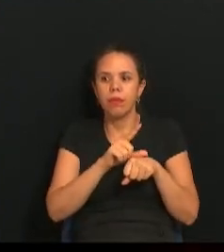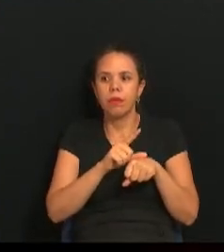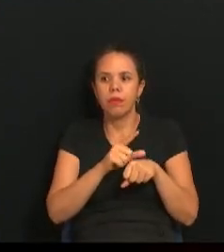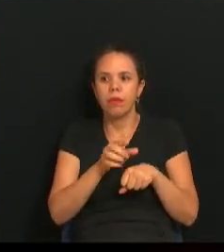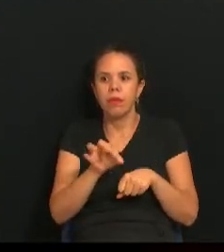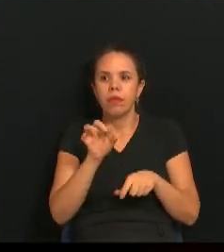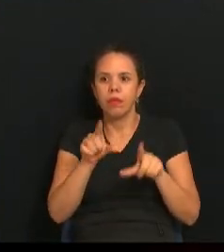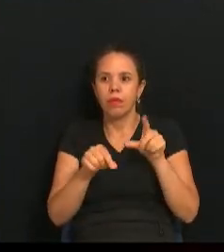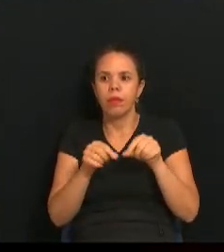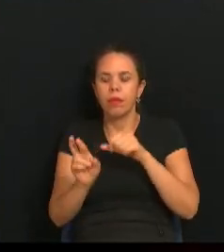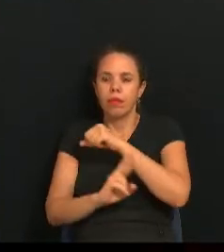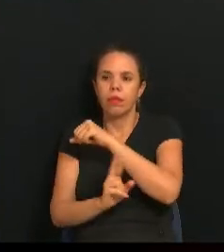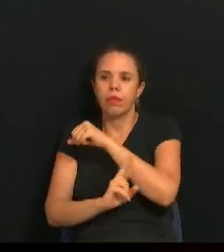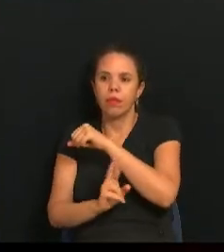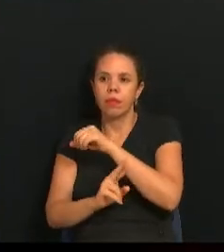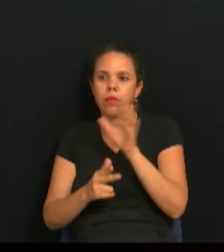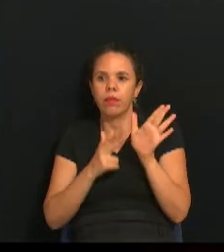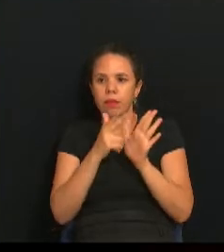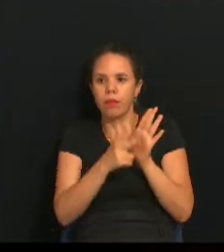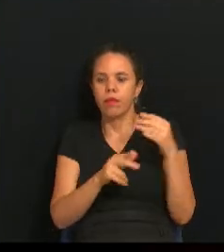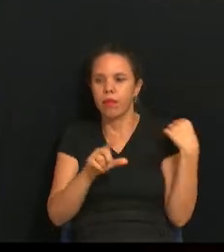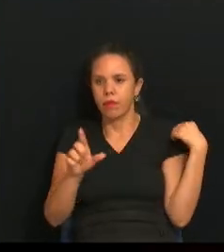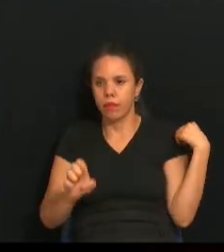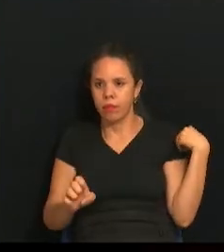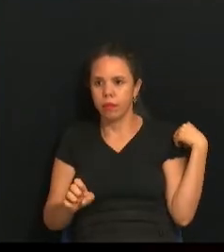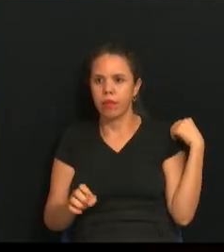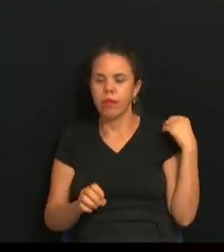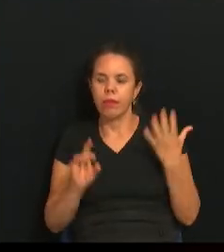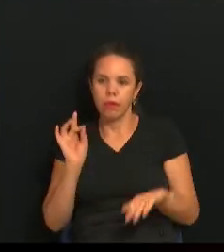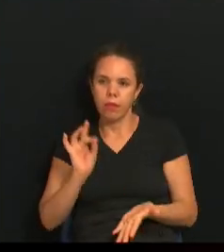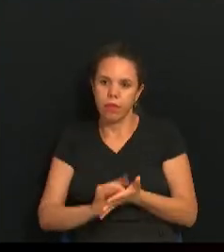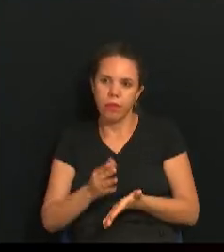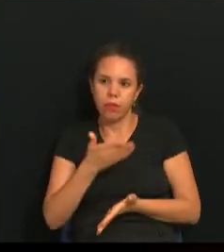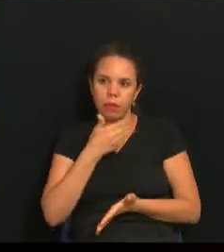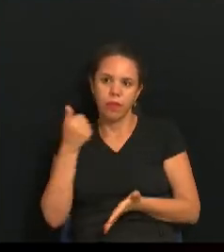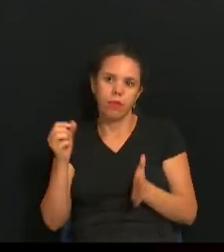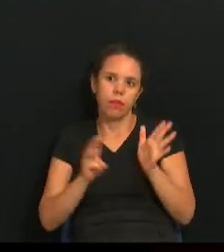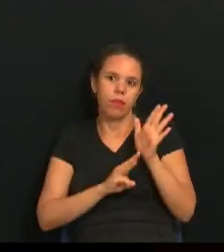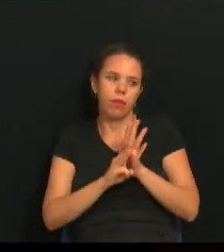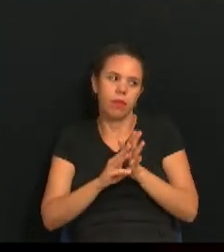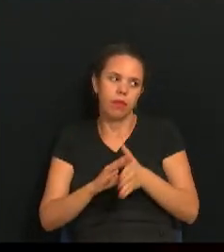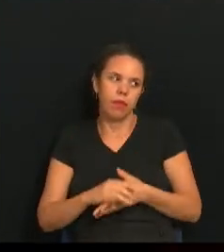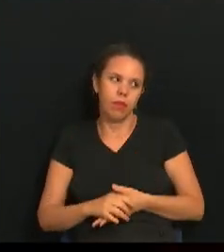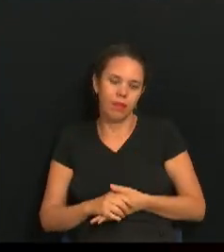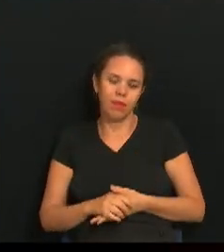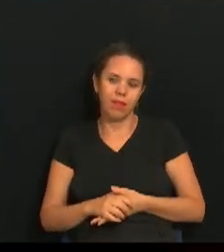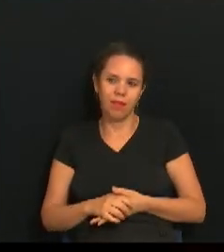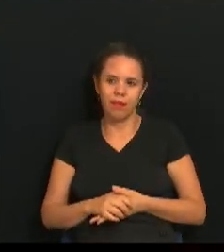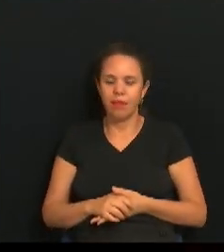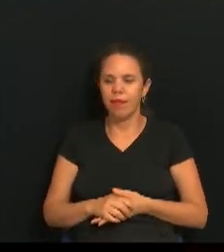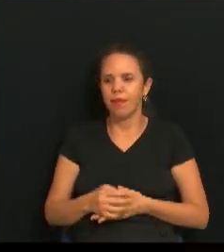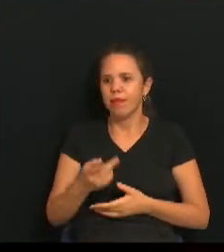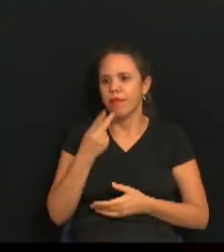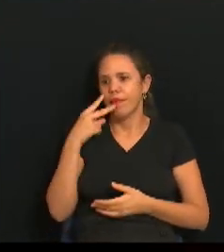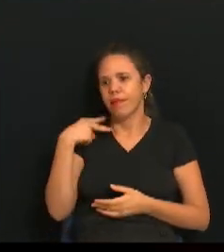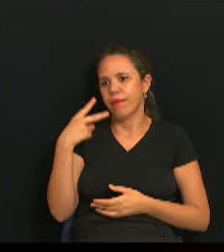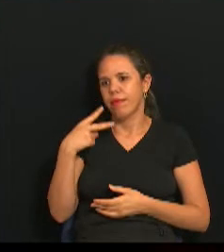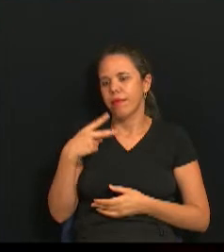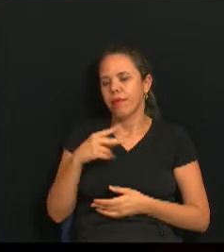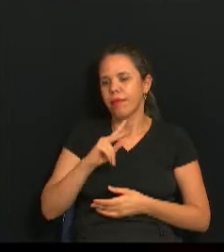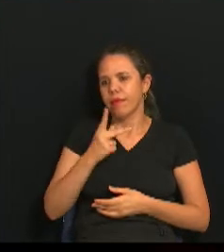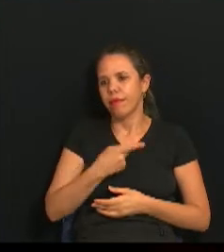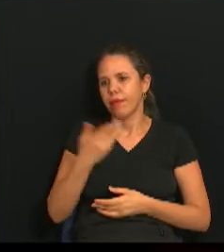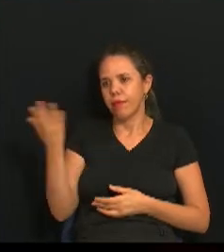eixos ferroviários ZAI, é de fato a melhor metodologia. Agora, como bem disse o vereador Paulo Haddad,